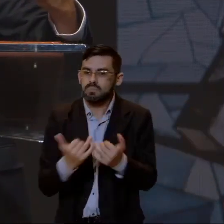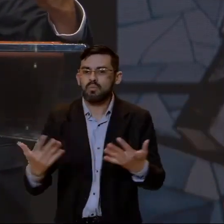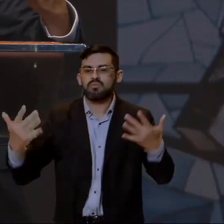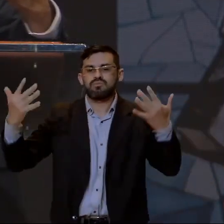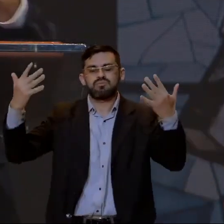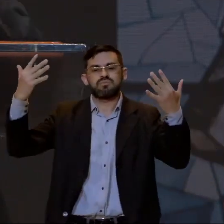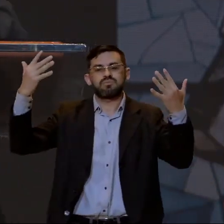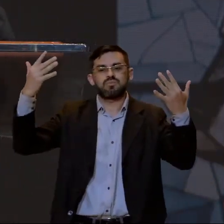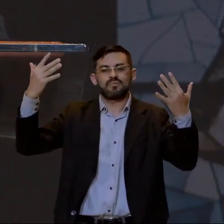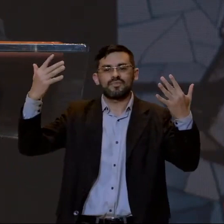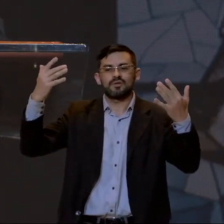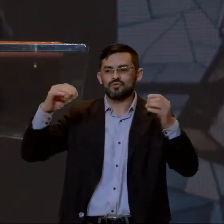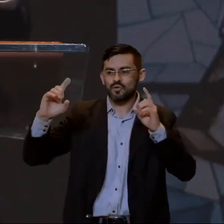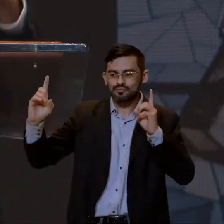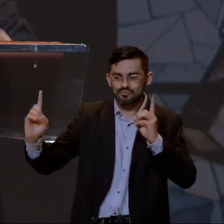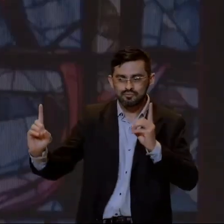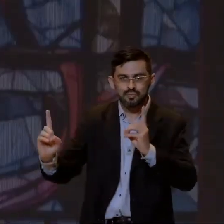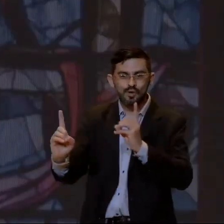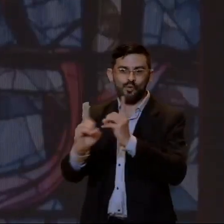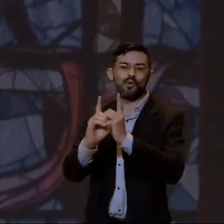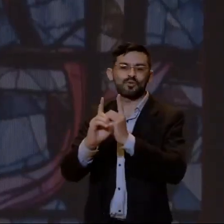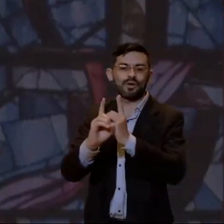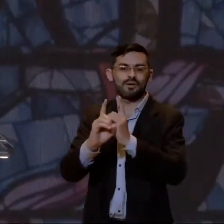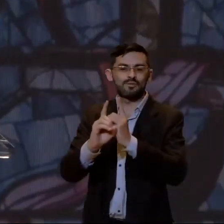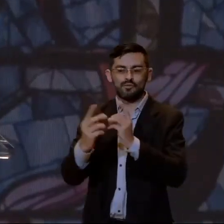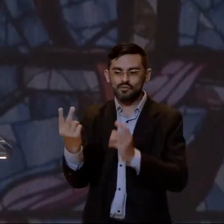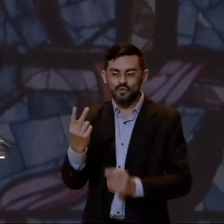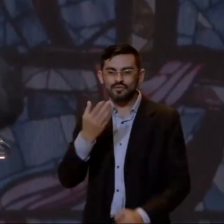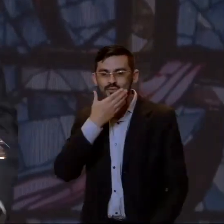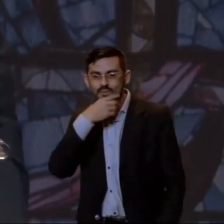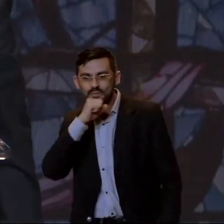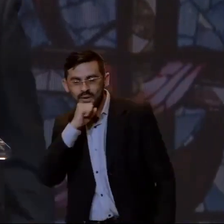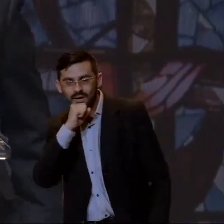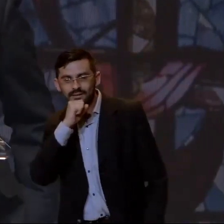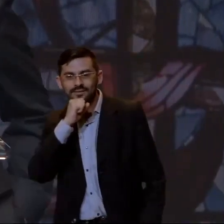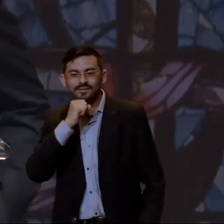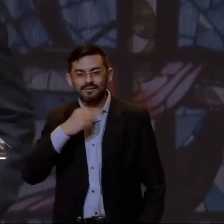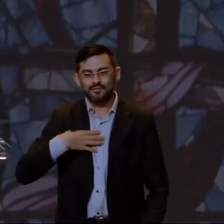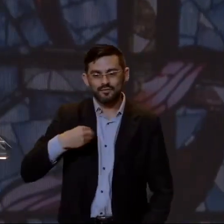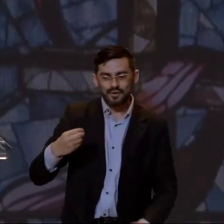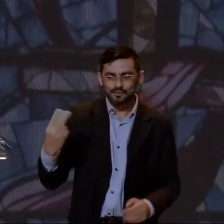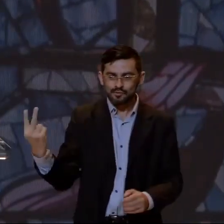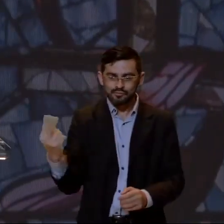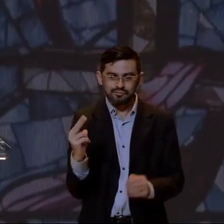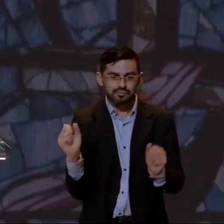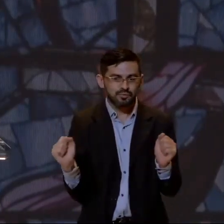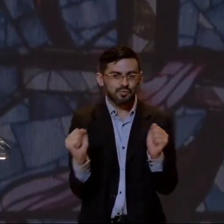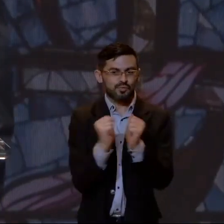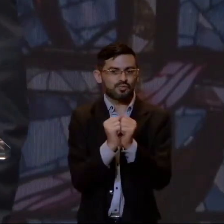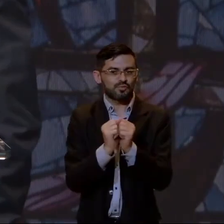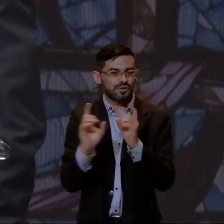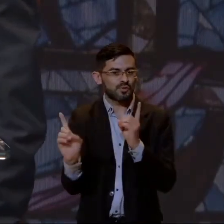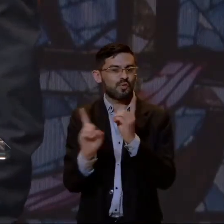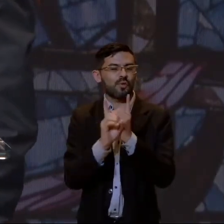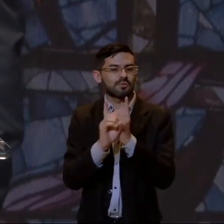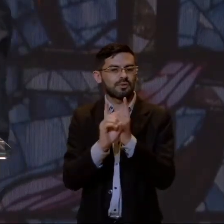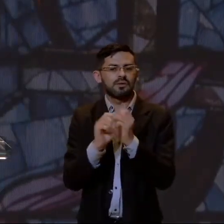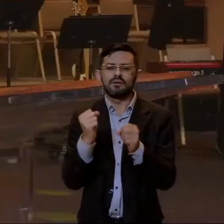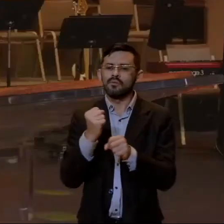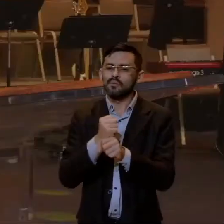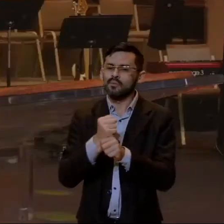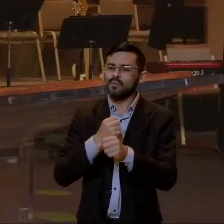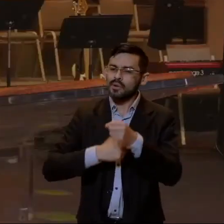faz um reencontro do pai com o filho, porque Deus é capaz de realizar o impossível. Ano